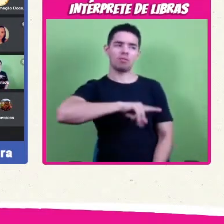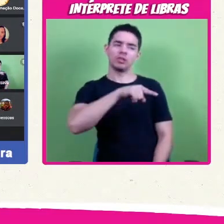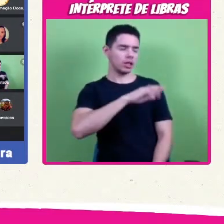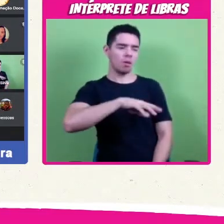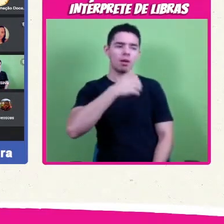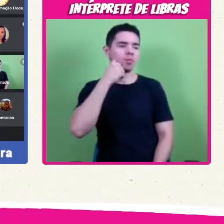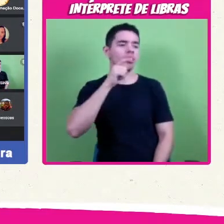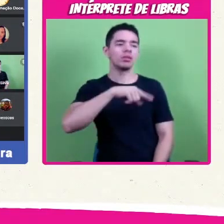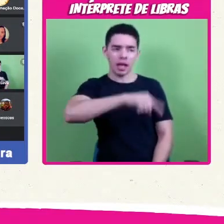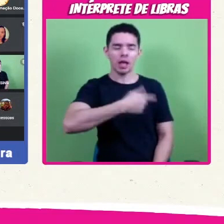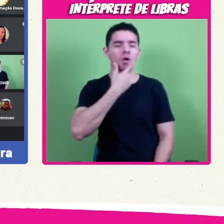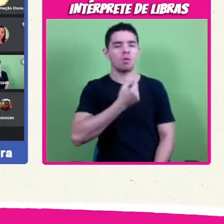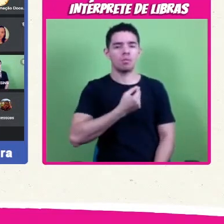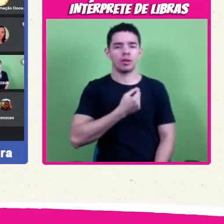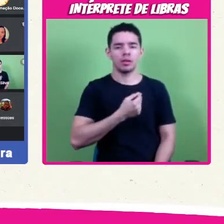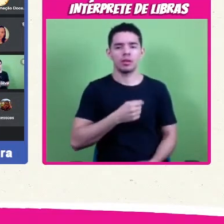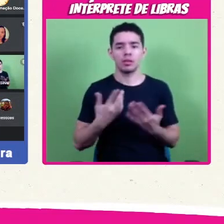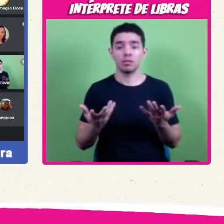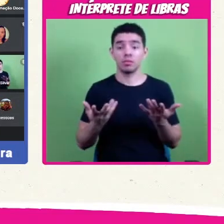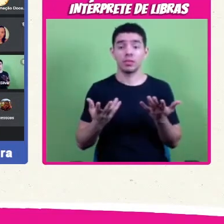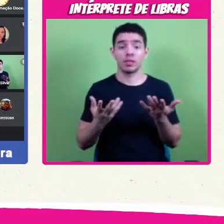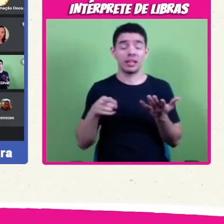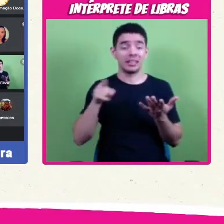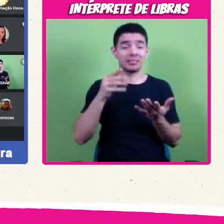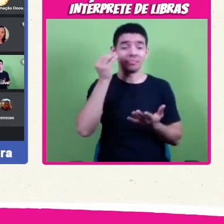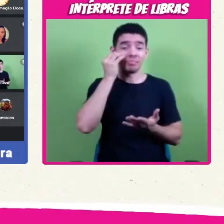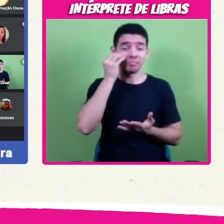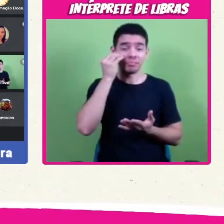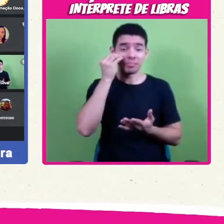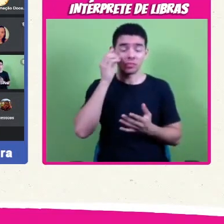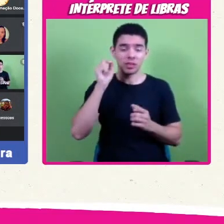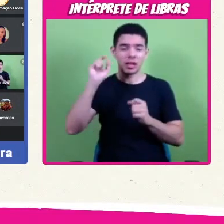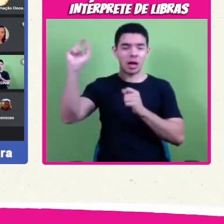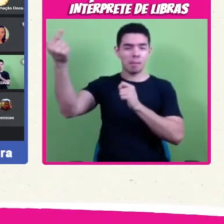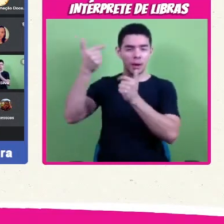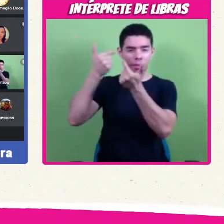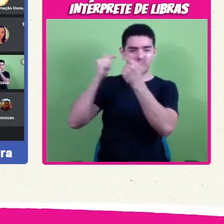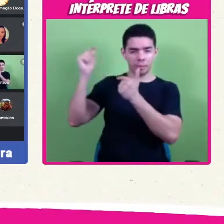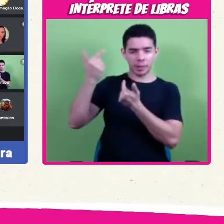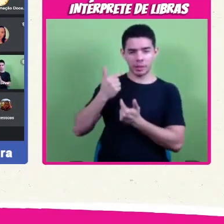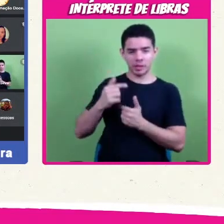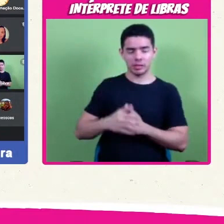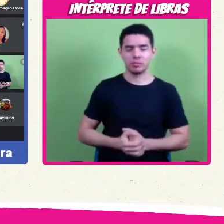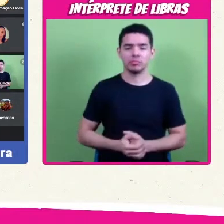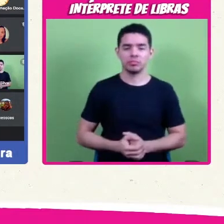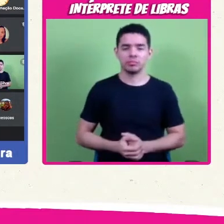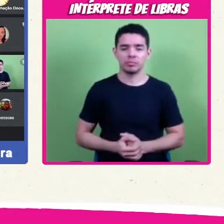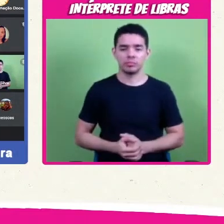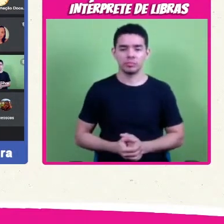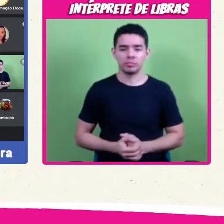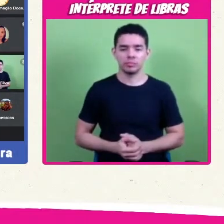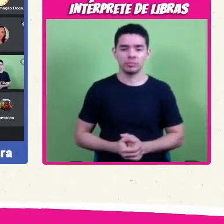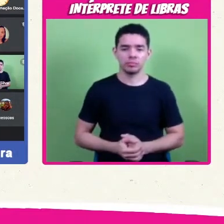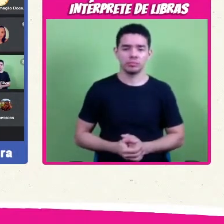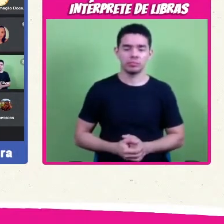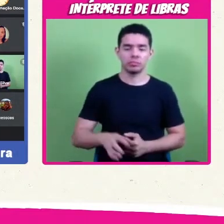um homem. Então, eles tentam nos atingir dessa forma, né? E a